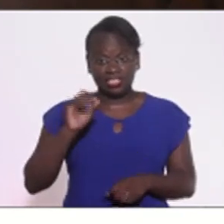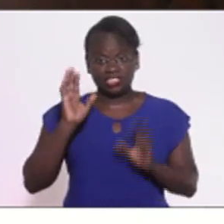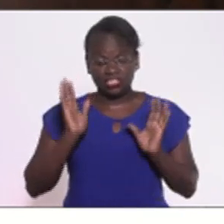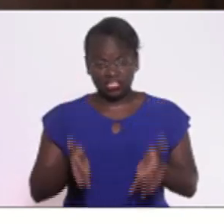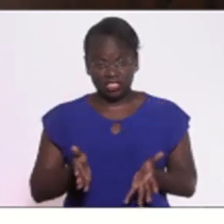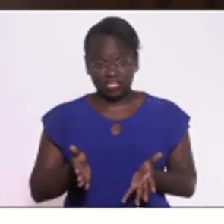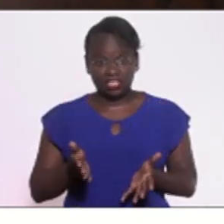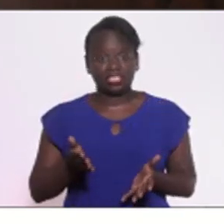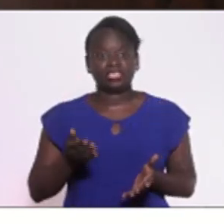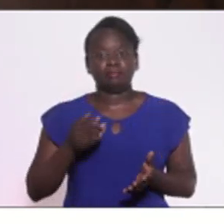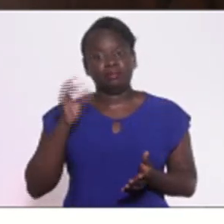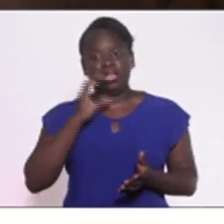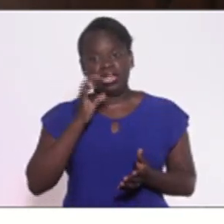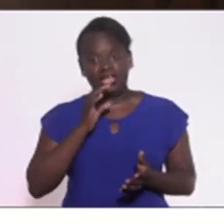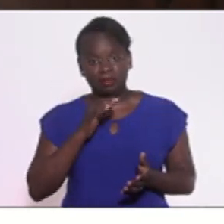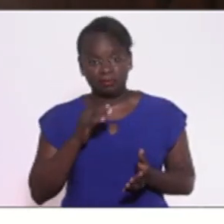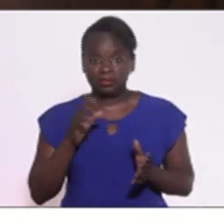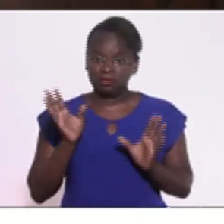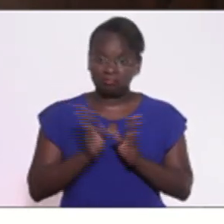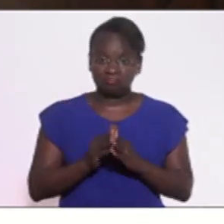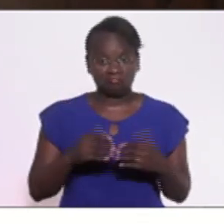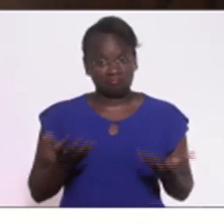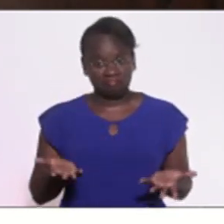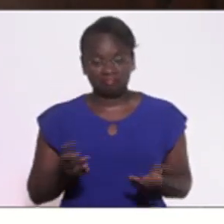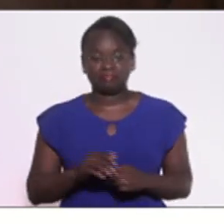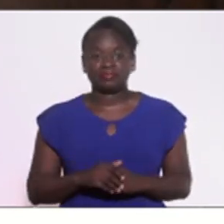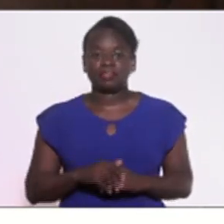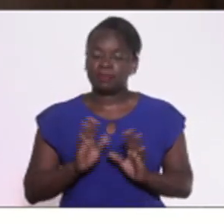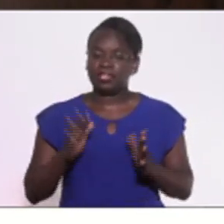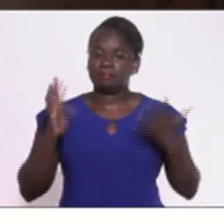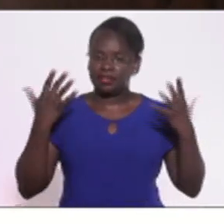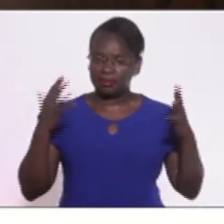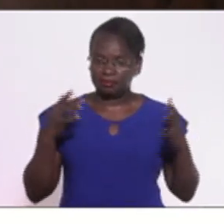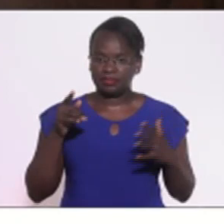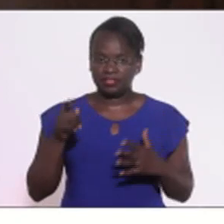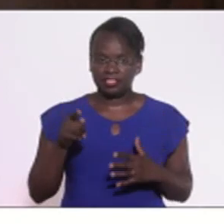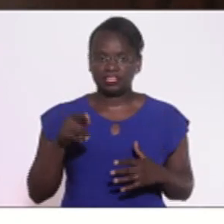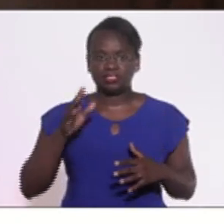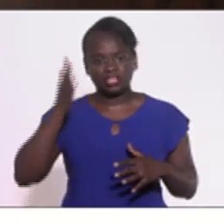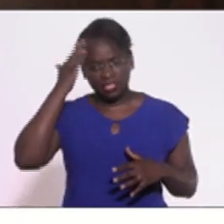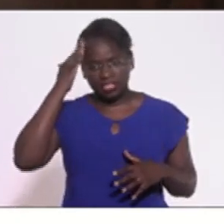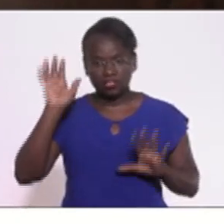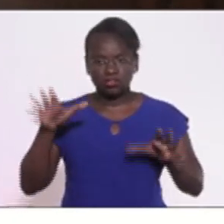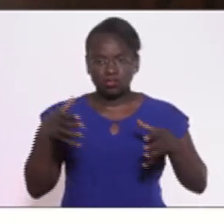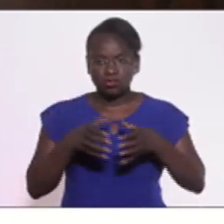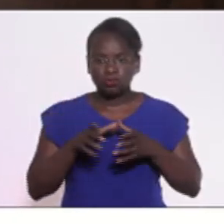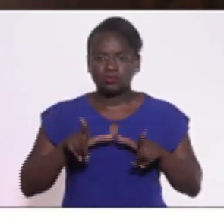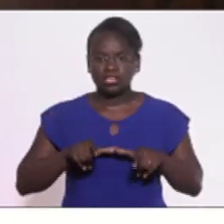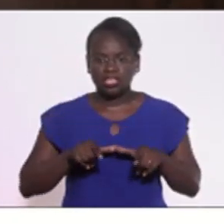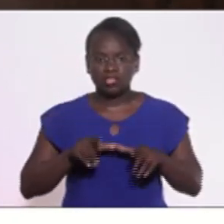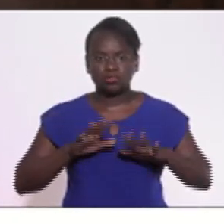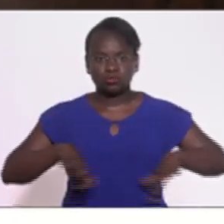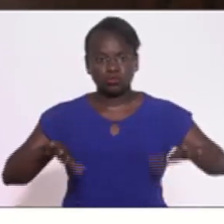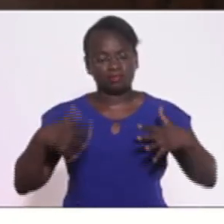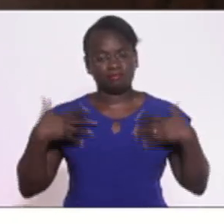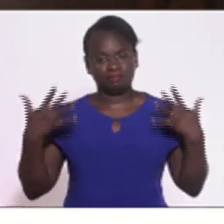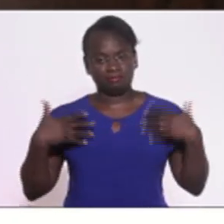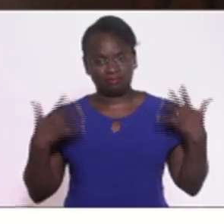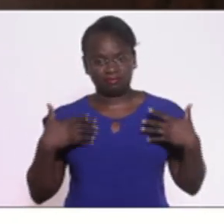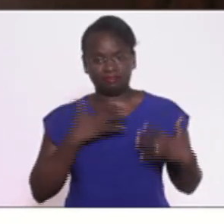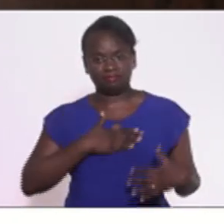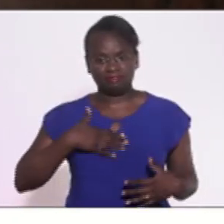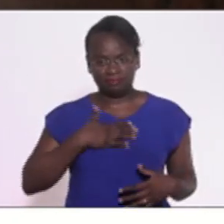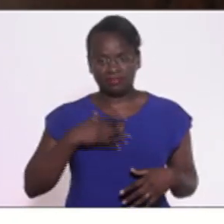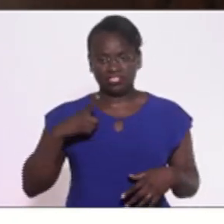está nas rapidamente. Mas parabéns, Ronaldo. Sei que a comunidade judaica está se regozijando também por